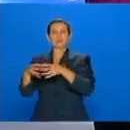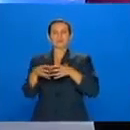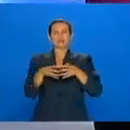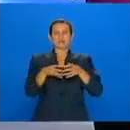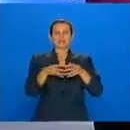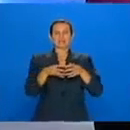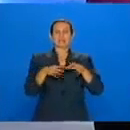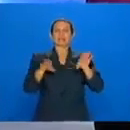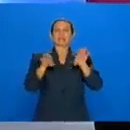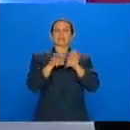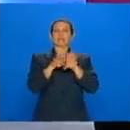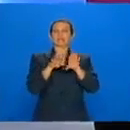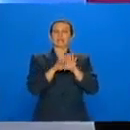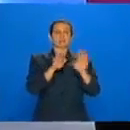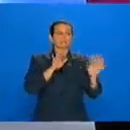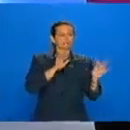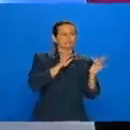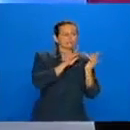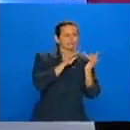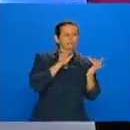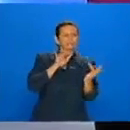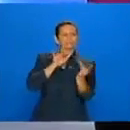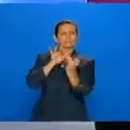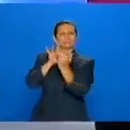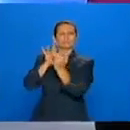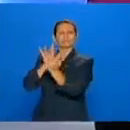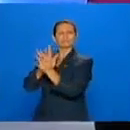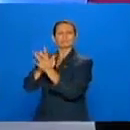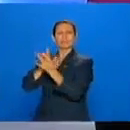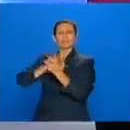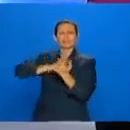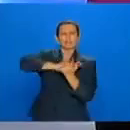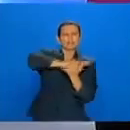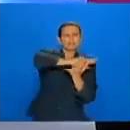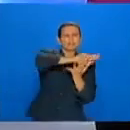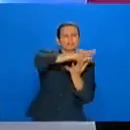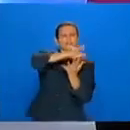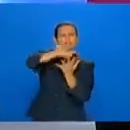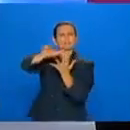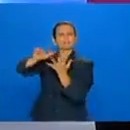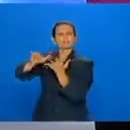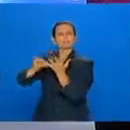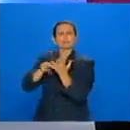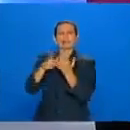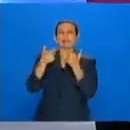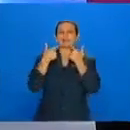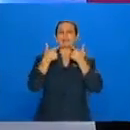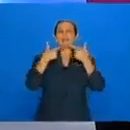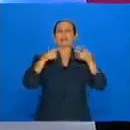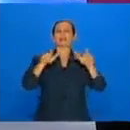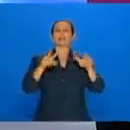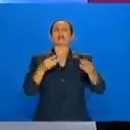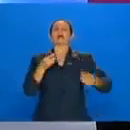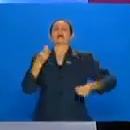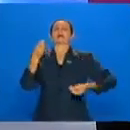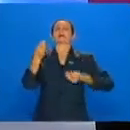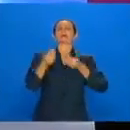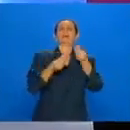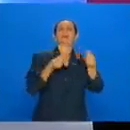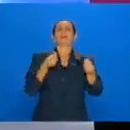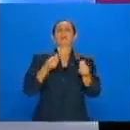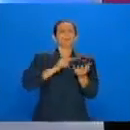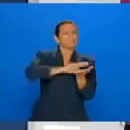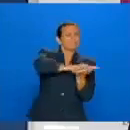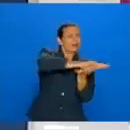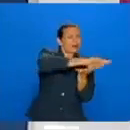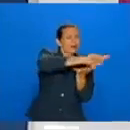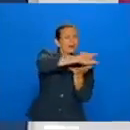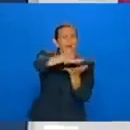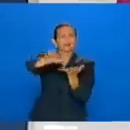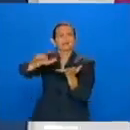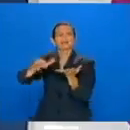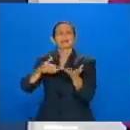de língua. E é importante saber como ele vai interpretar estas variedades.